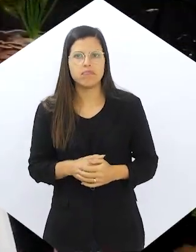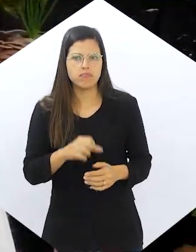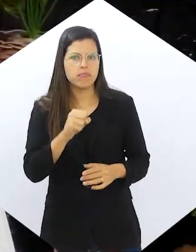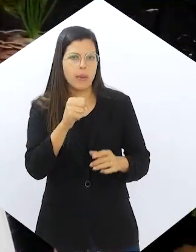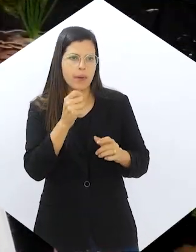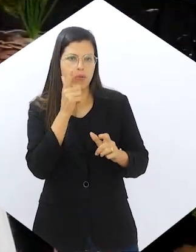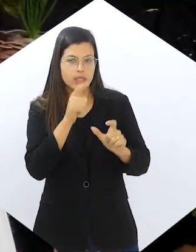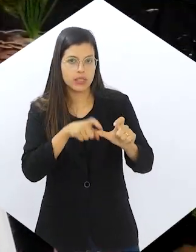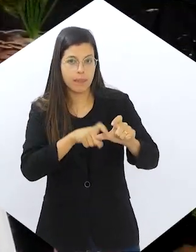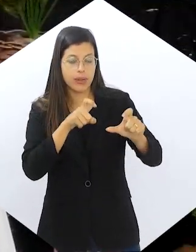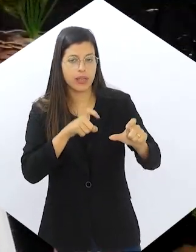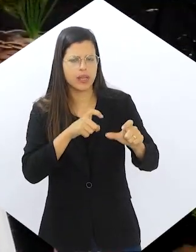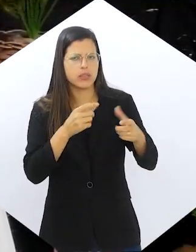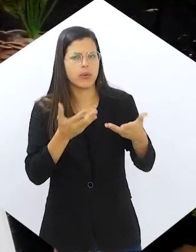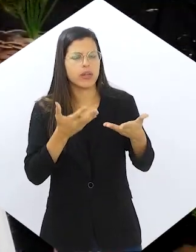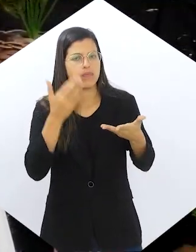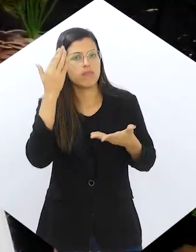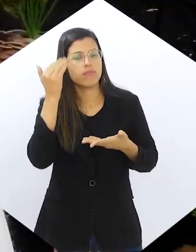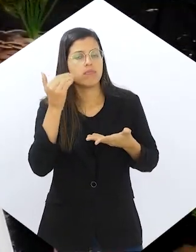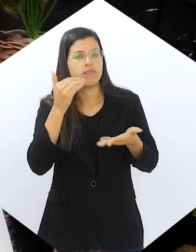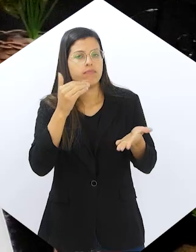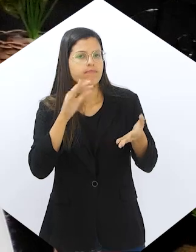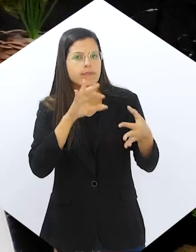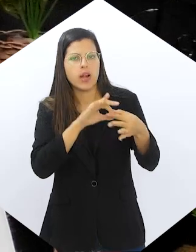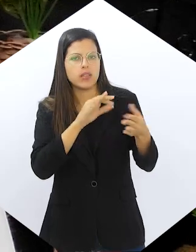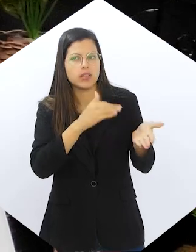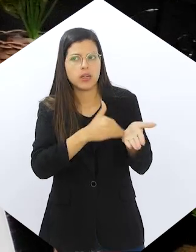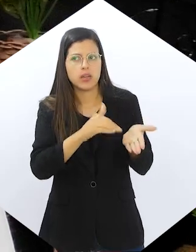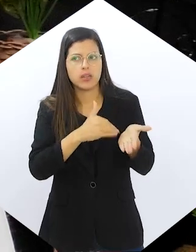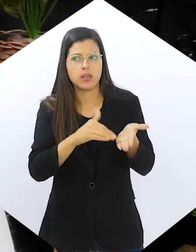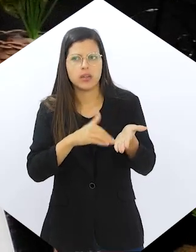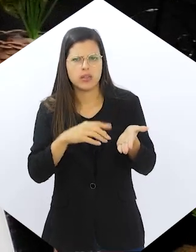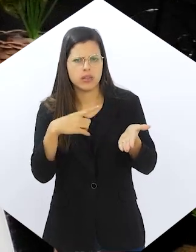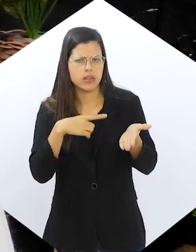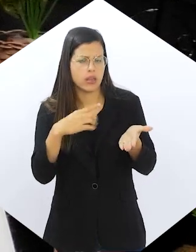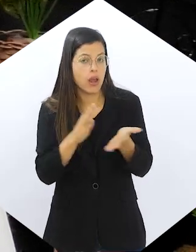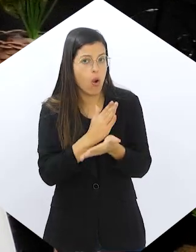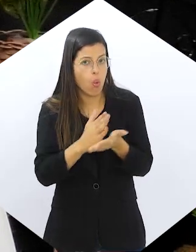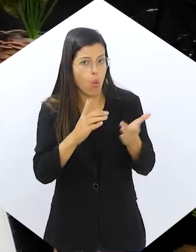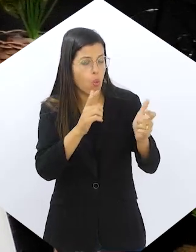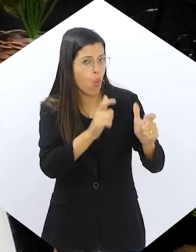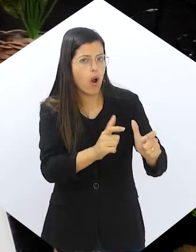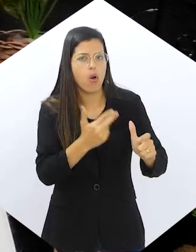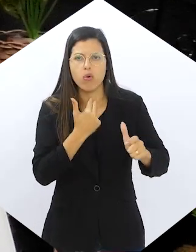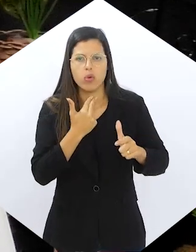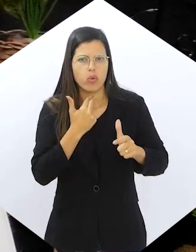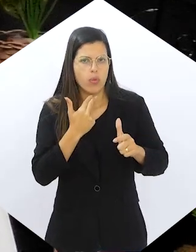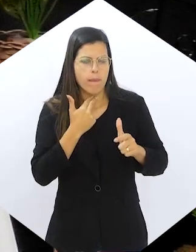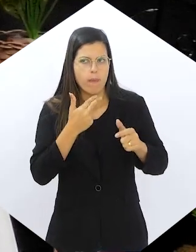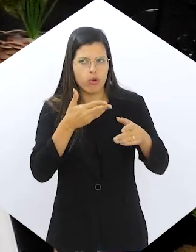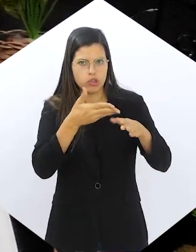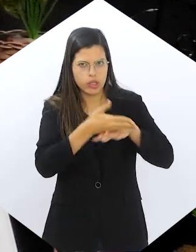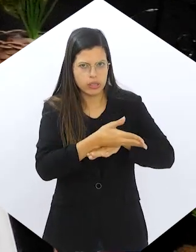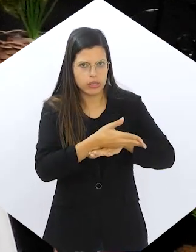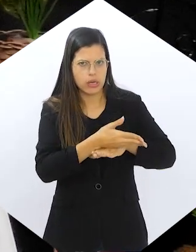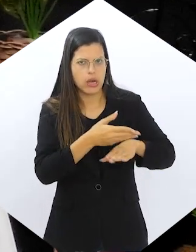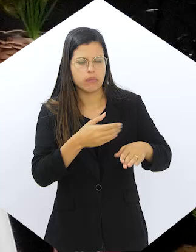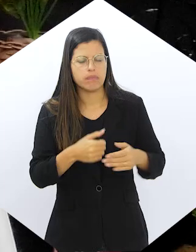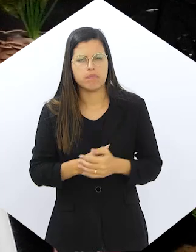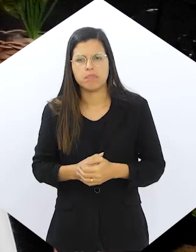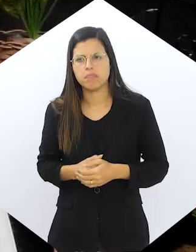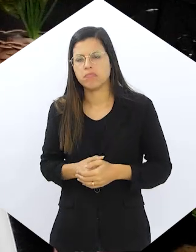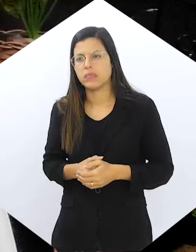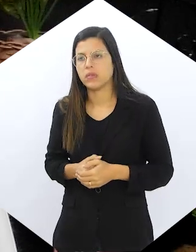saber em relação à secretaria, existe algum local previsto na lei que ela não pode entrar com Rudá, as pessoas não podem entrar com os cães de